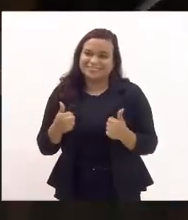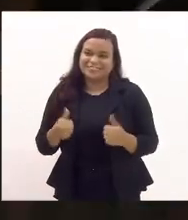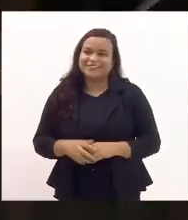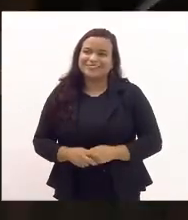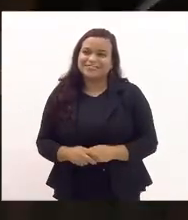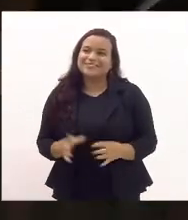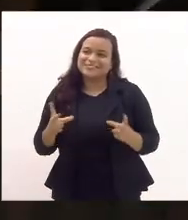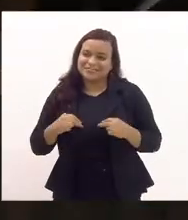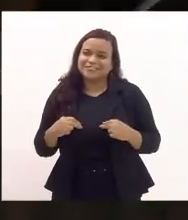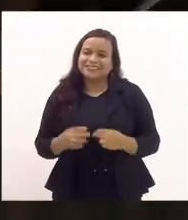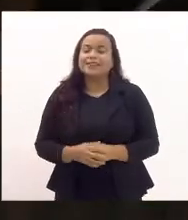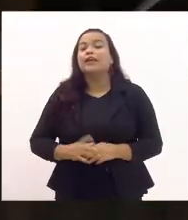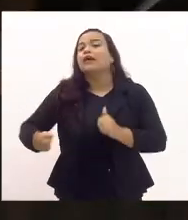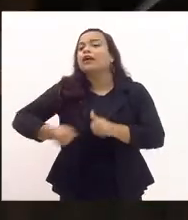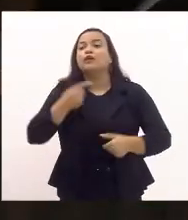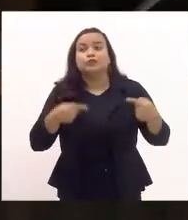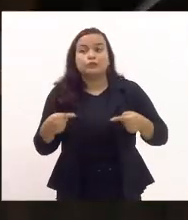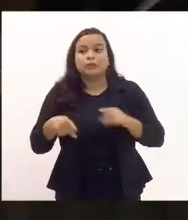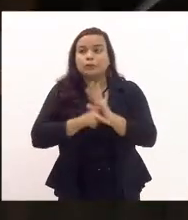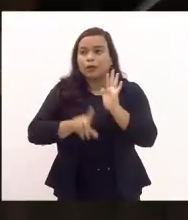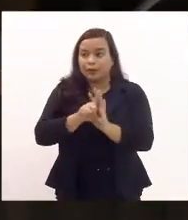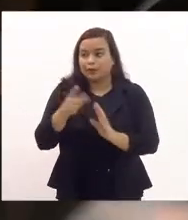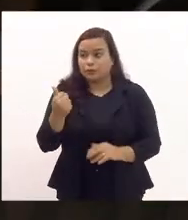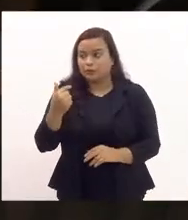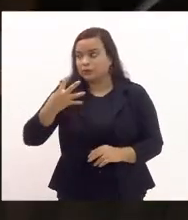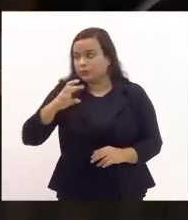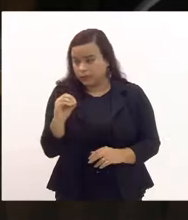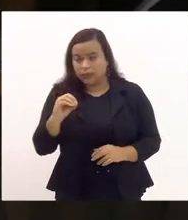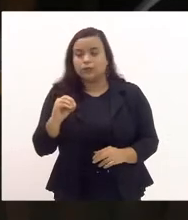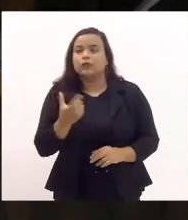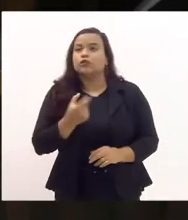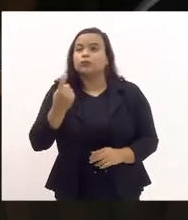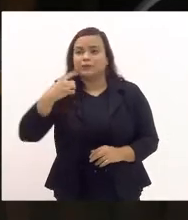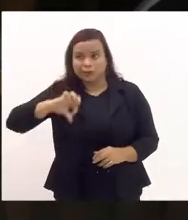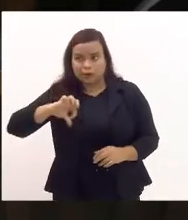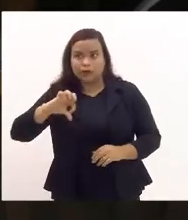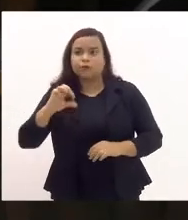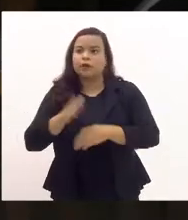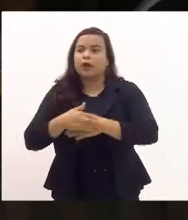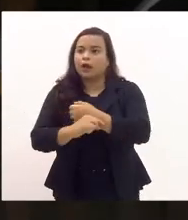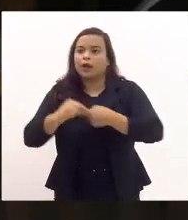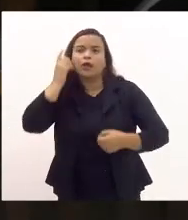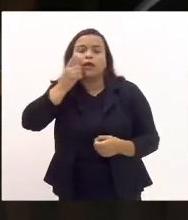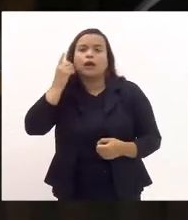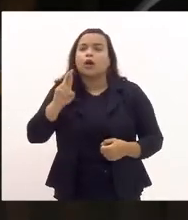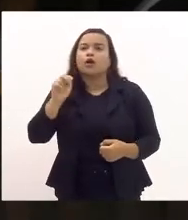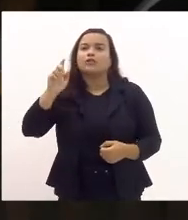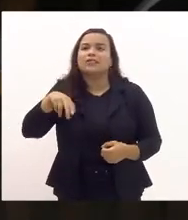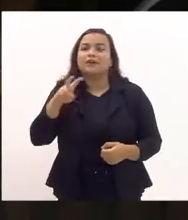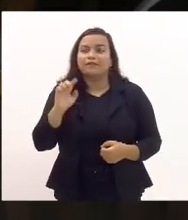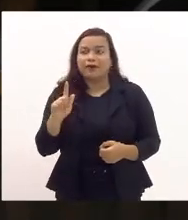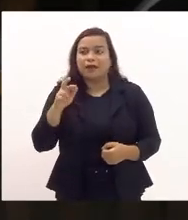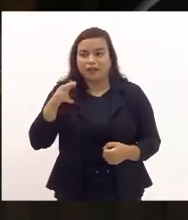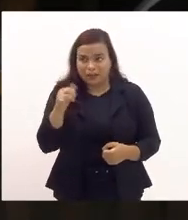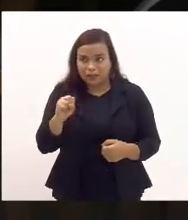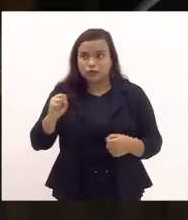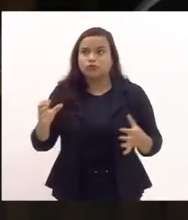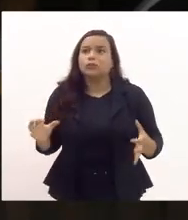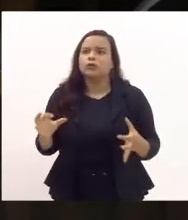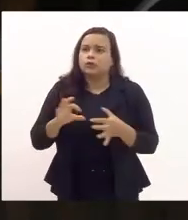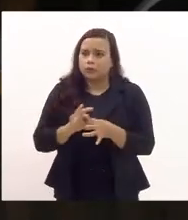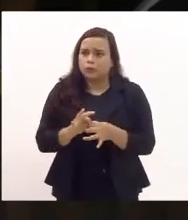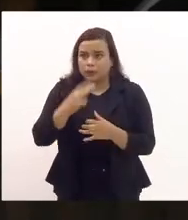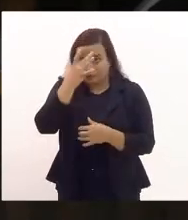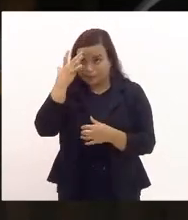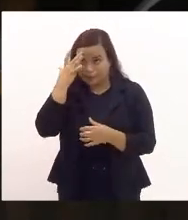pensando muito em primeira discussão projeto de lei 1240 de 19 de autoria do deputado rosenverg Reis que inclui os doadores